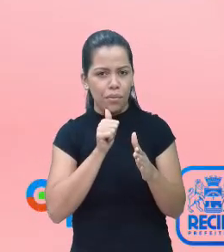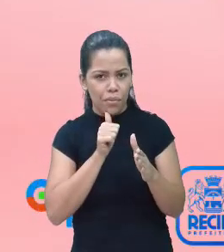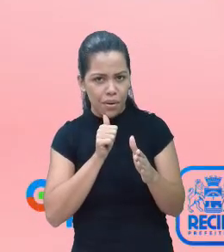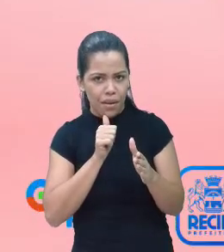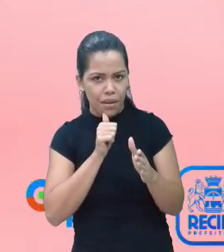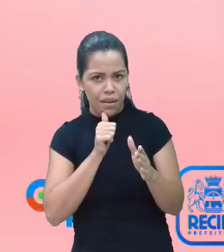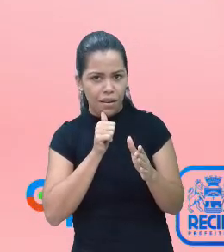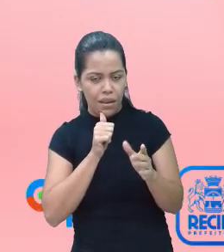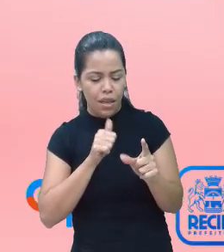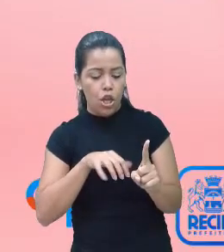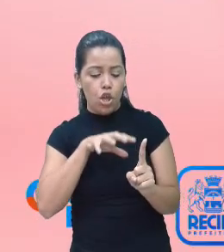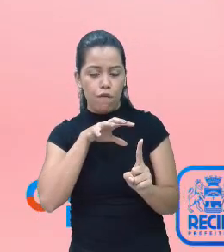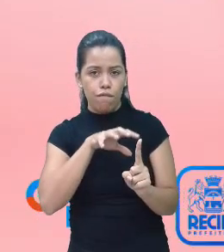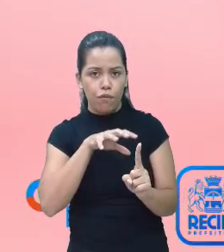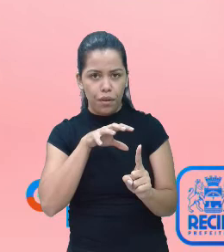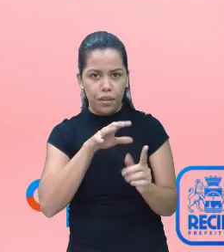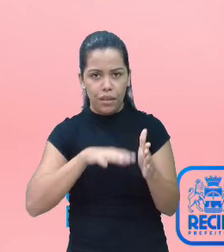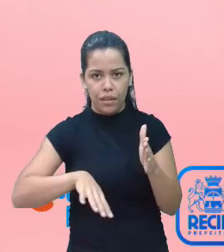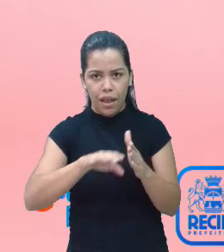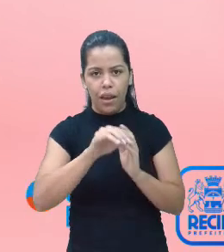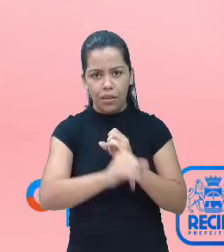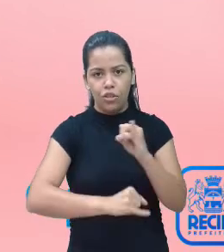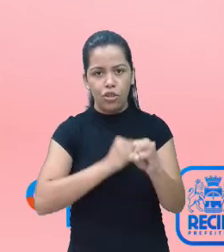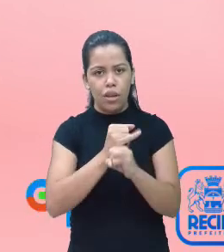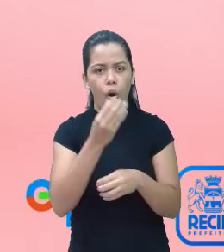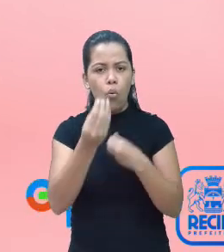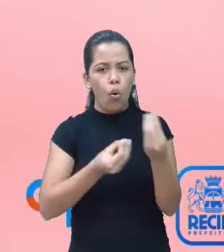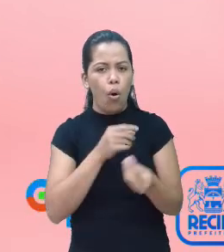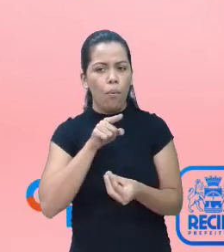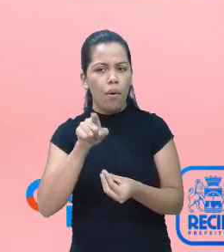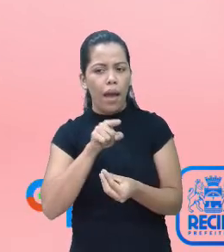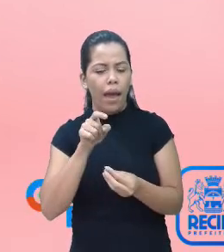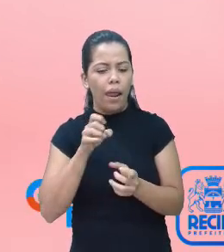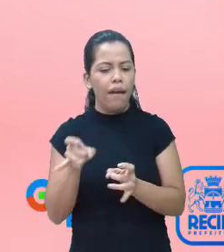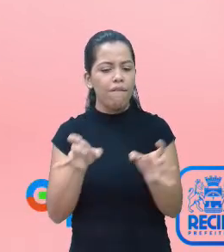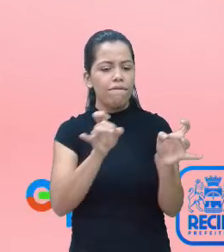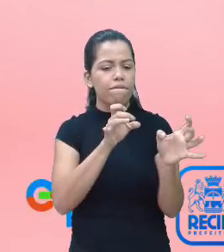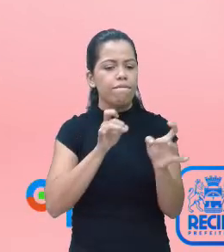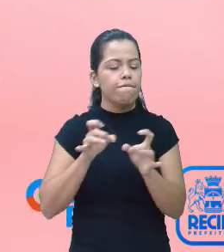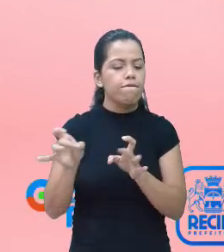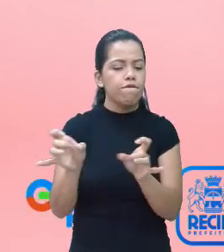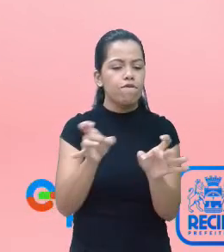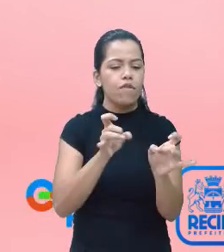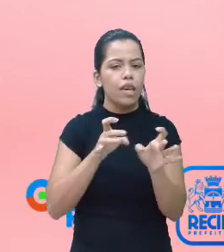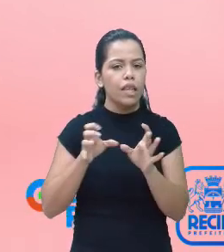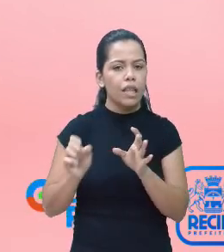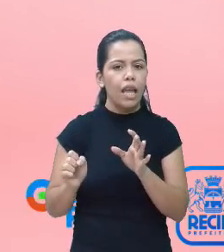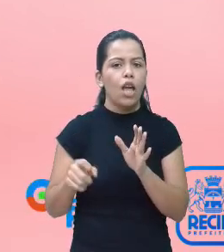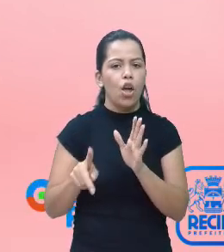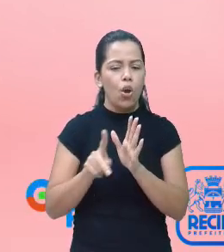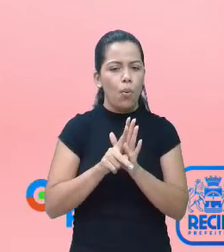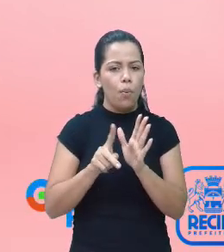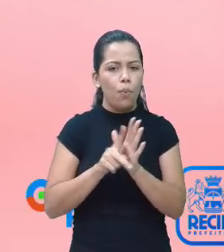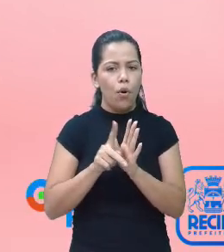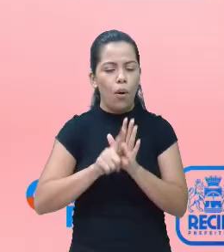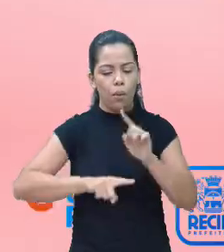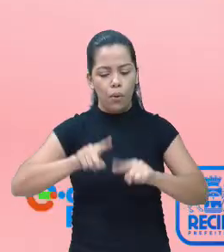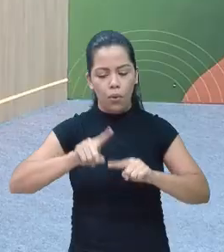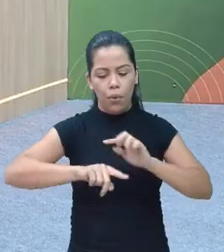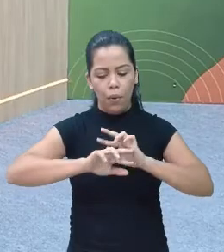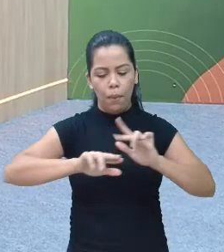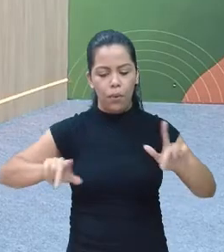apresentaria, falaria com o público, e aí precisa falar do produto de forma muito amigável, sabe? Fingindo que